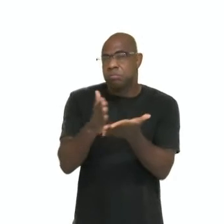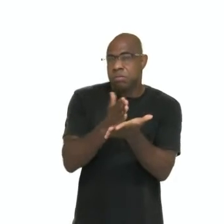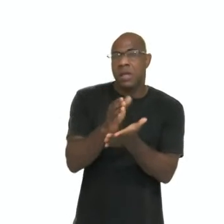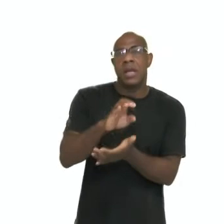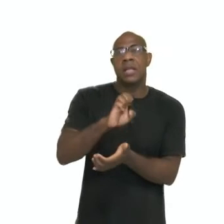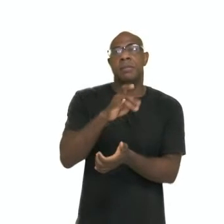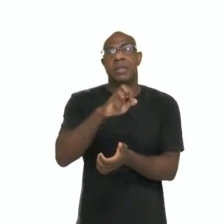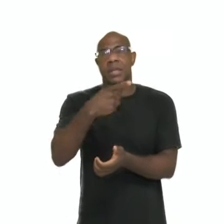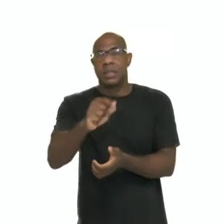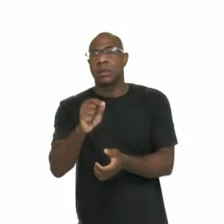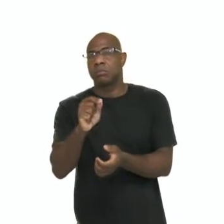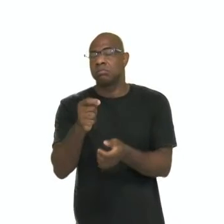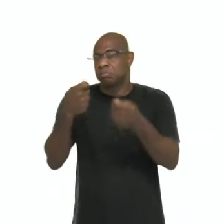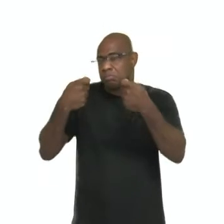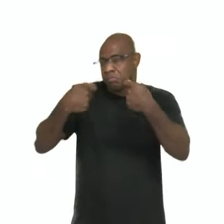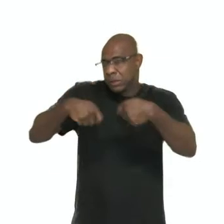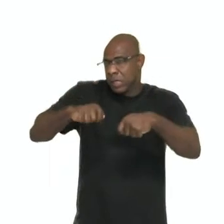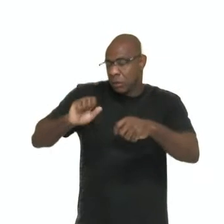algumas condições.